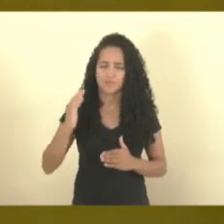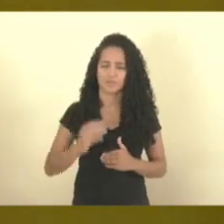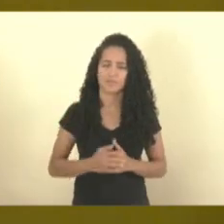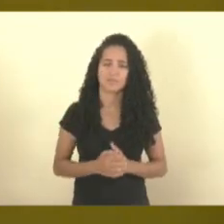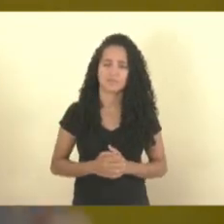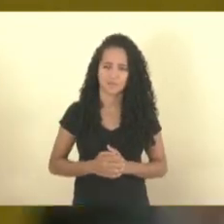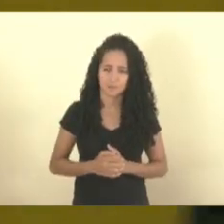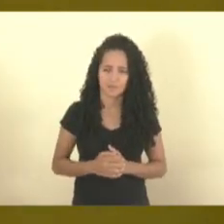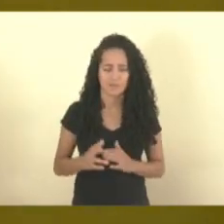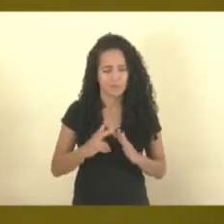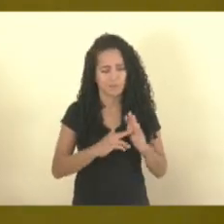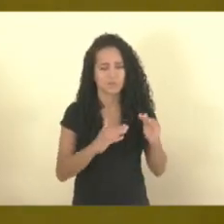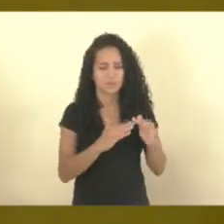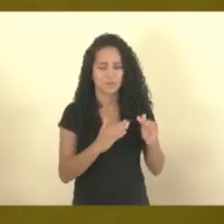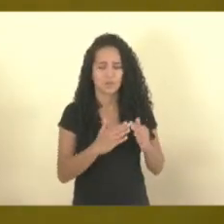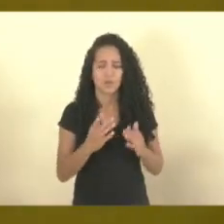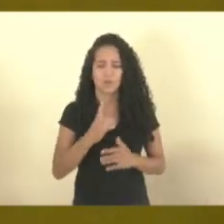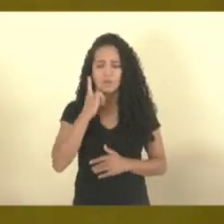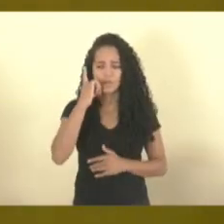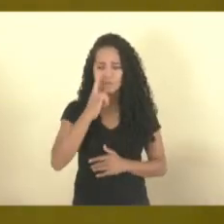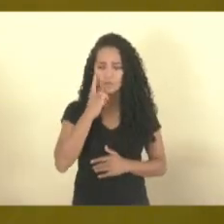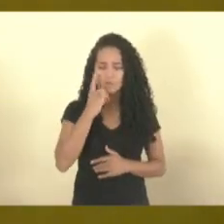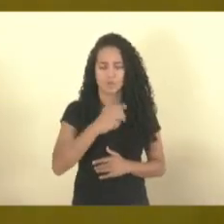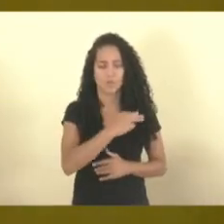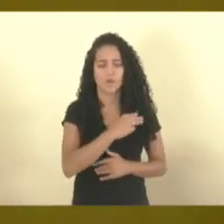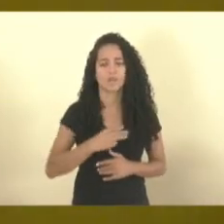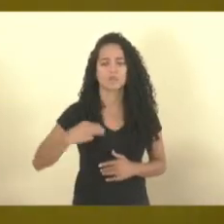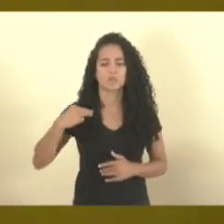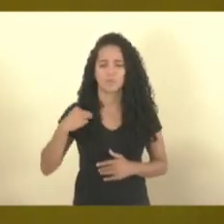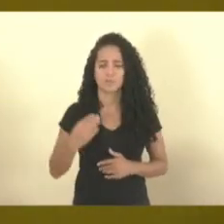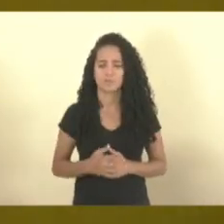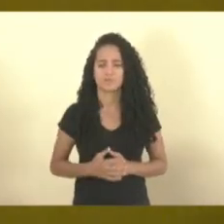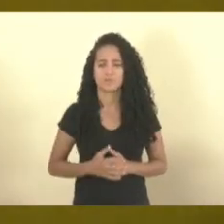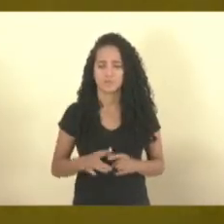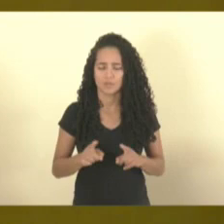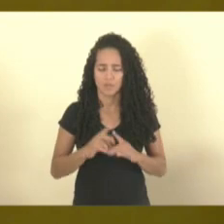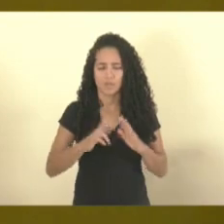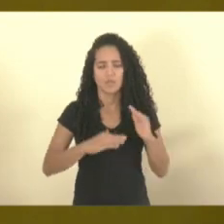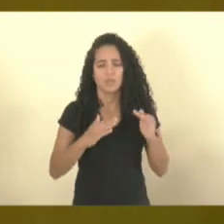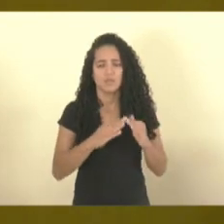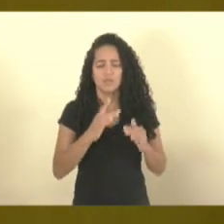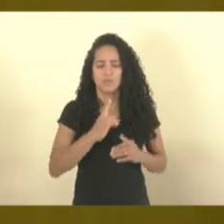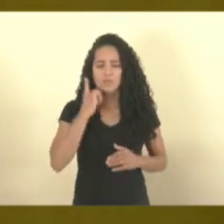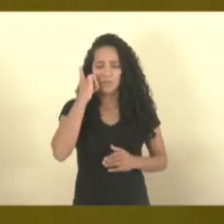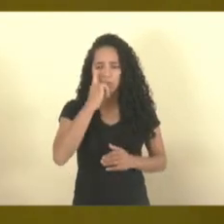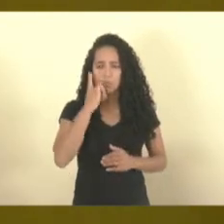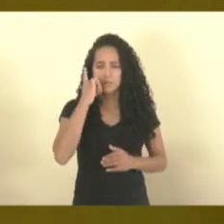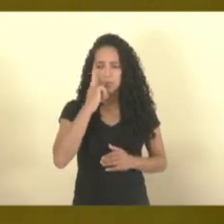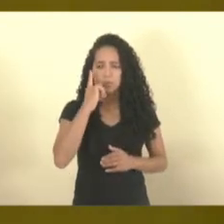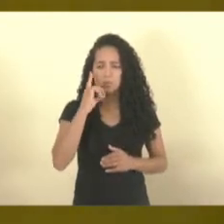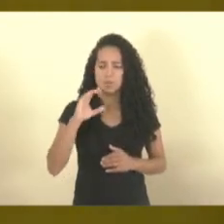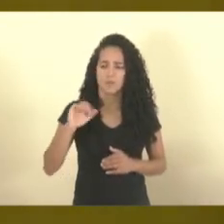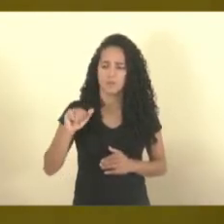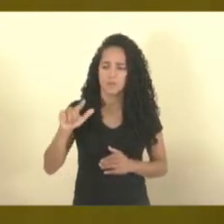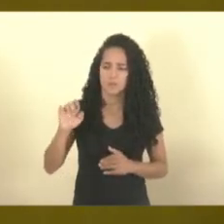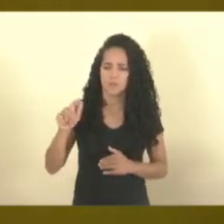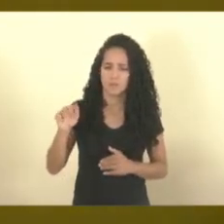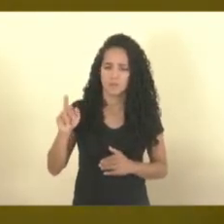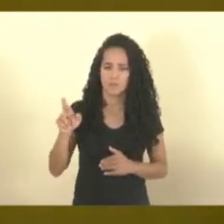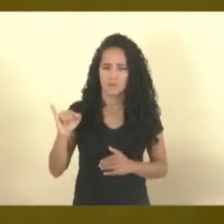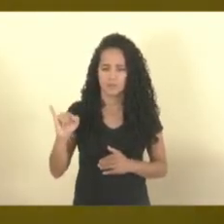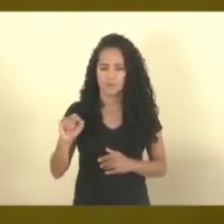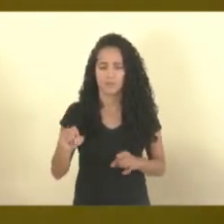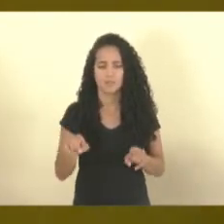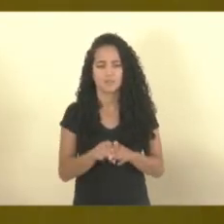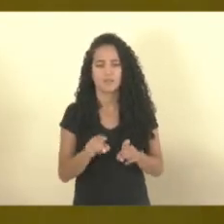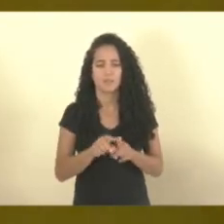José Esmeraldo, com o relator. Deputado Coronel Wellington, com o relator. Deputado Wellington Calegari.